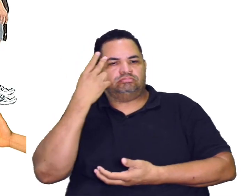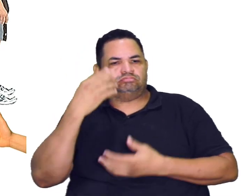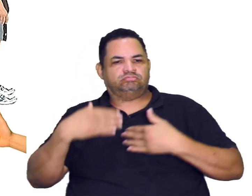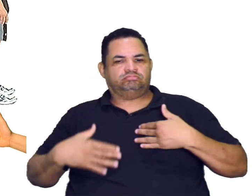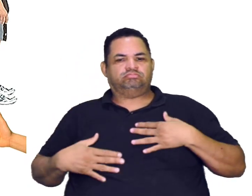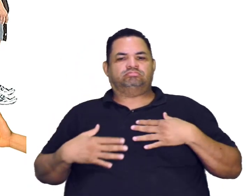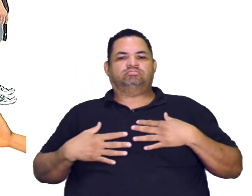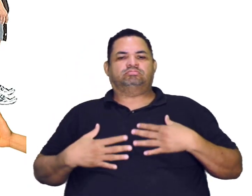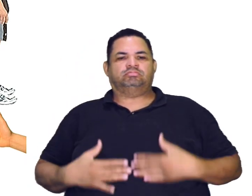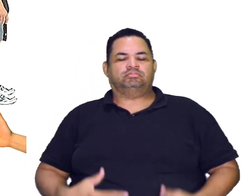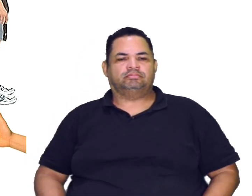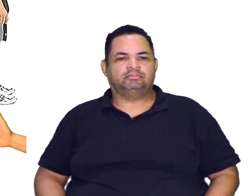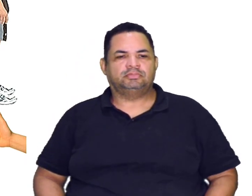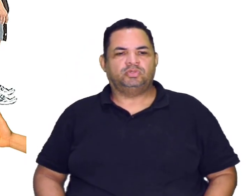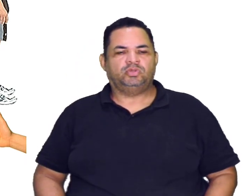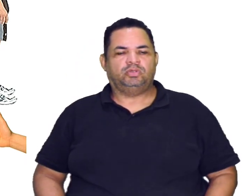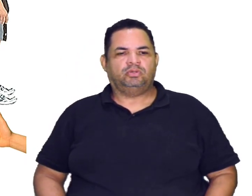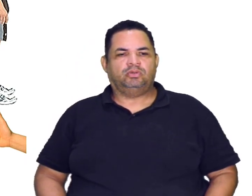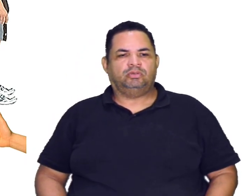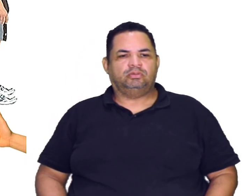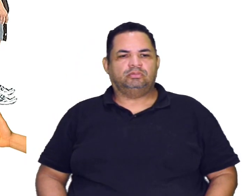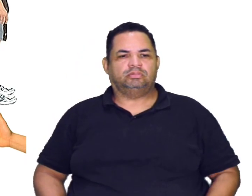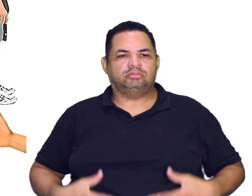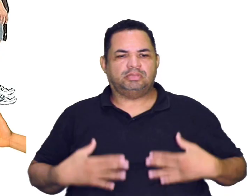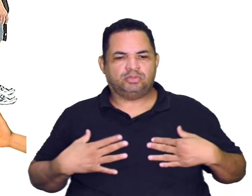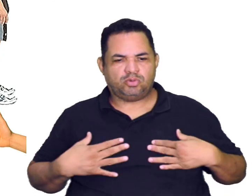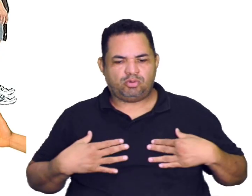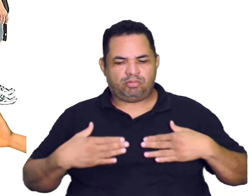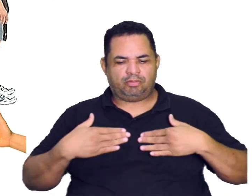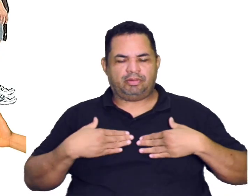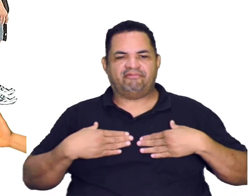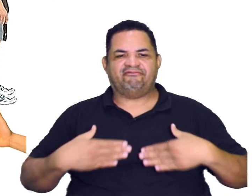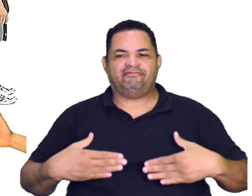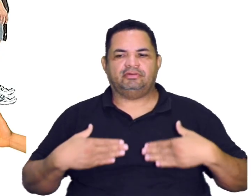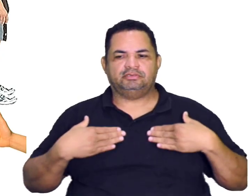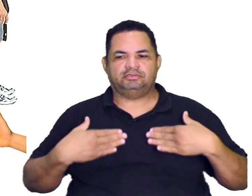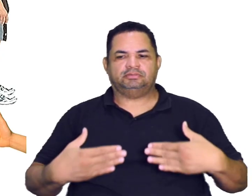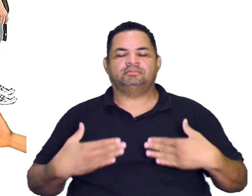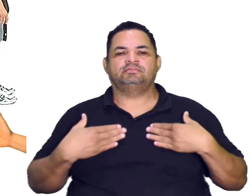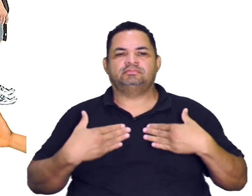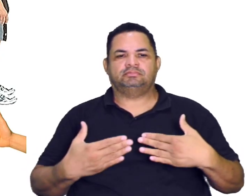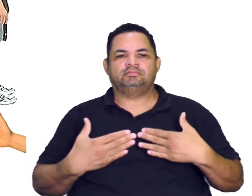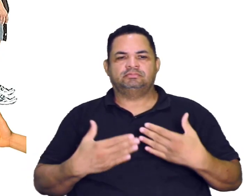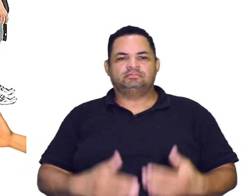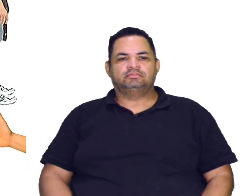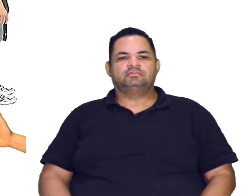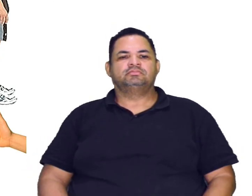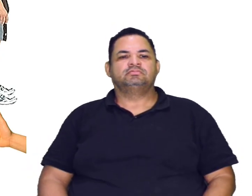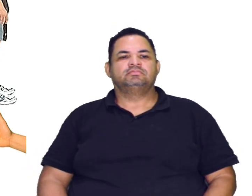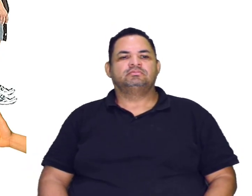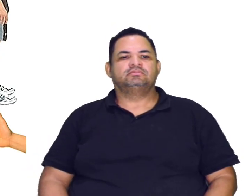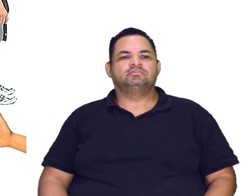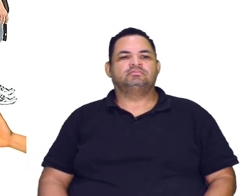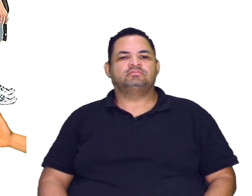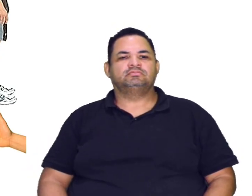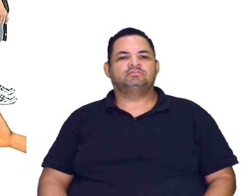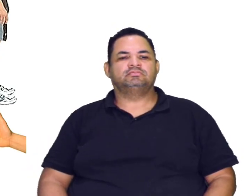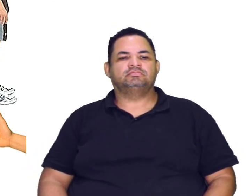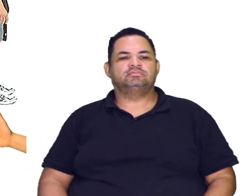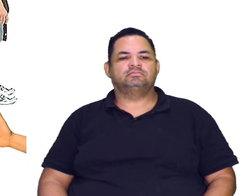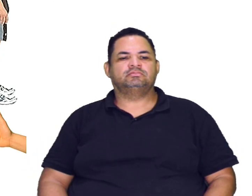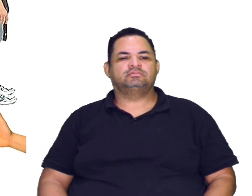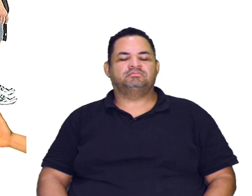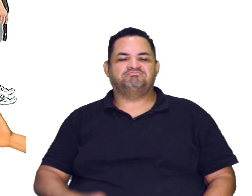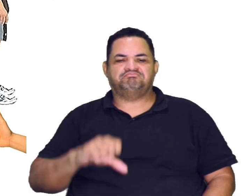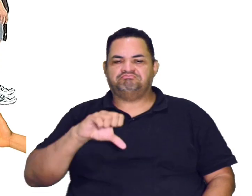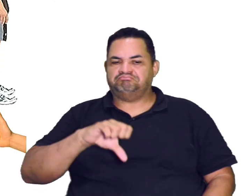com o corpo, com a coluna reta, porém com o corpo arqueado para frente. Já te adianto que não é uma